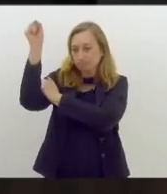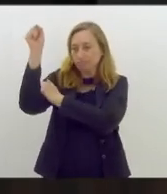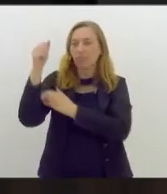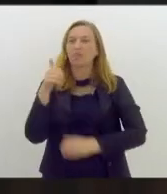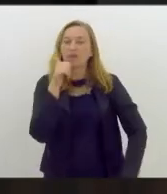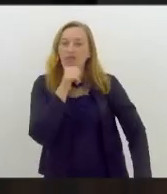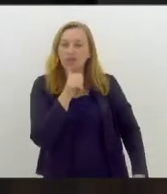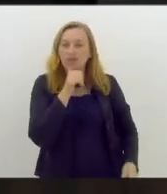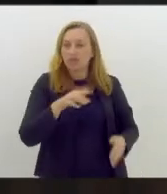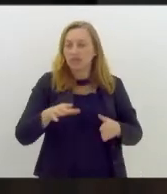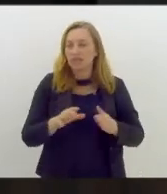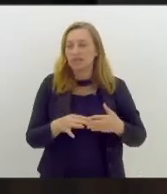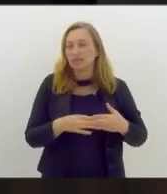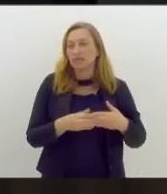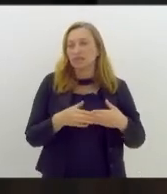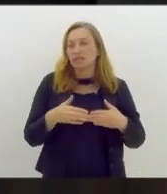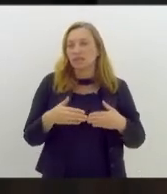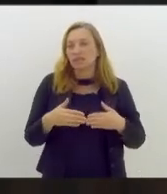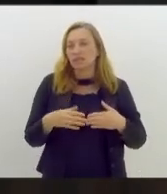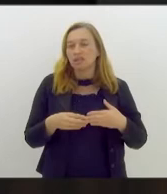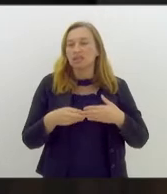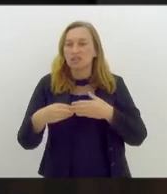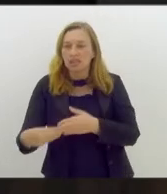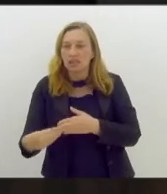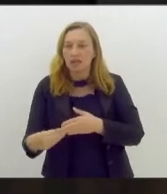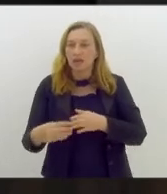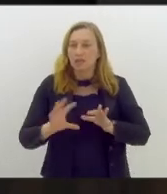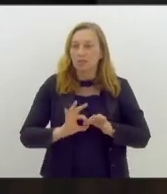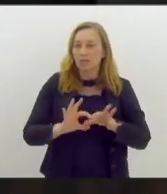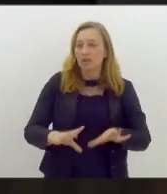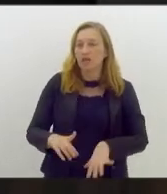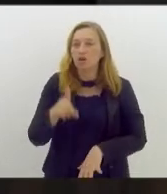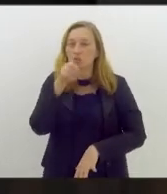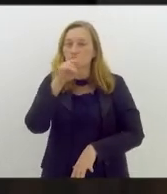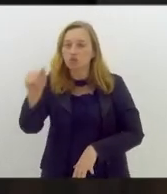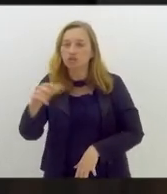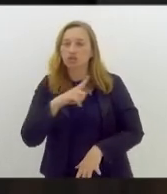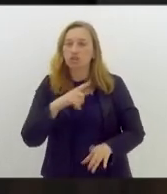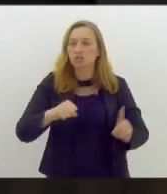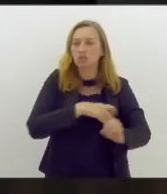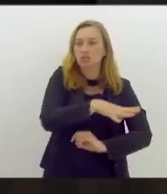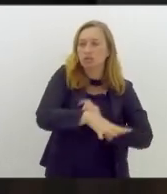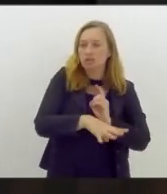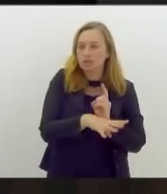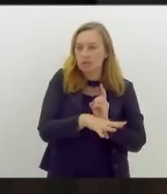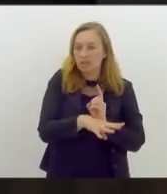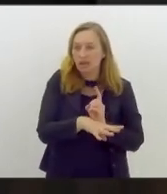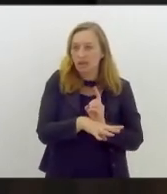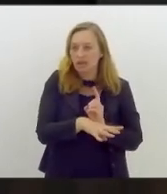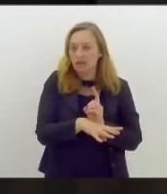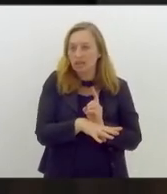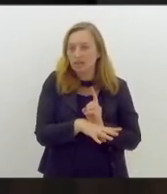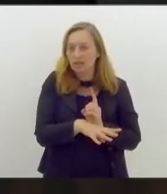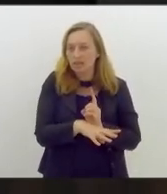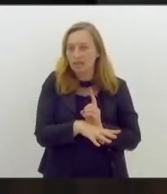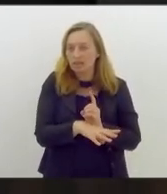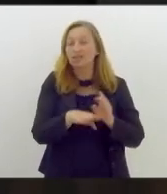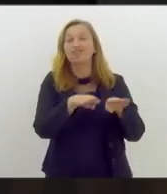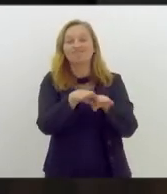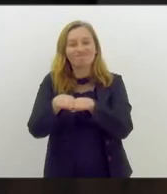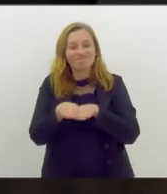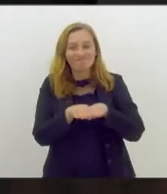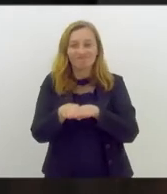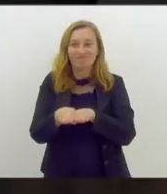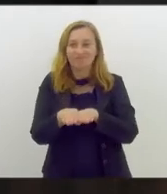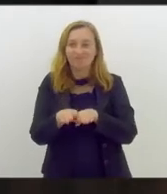essa diretriz permitirá que um dia tenhamos uma sociedade em que a igualdade